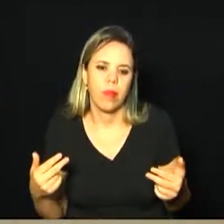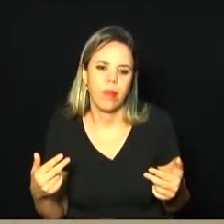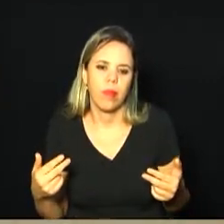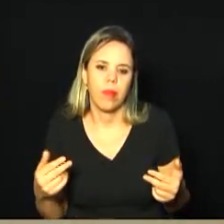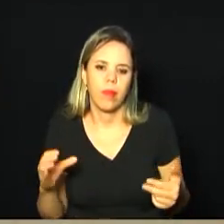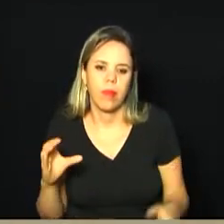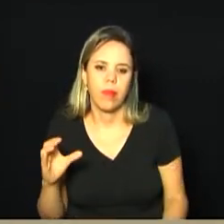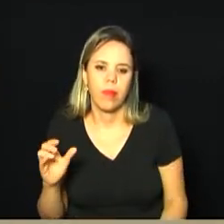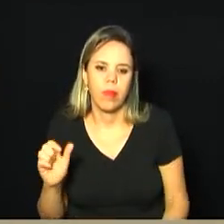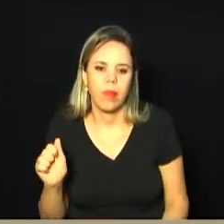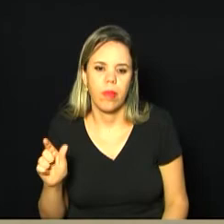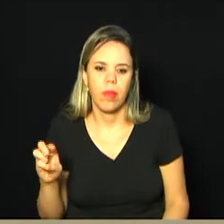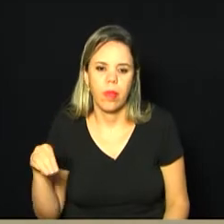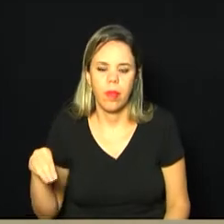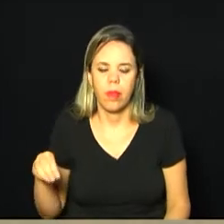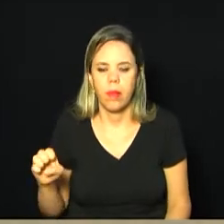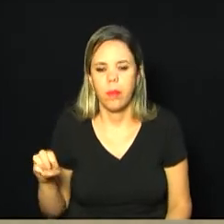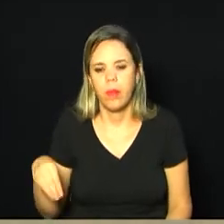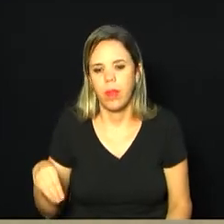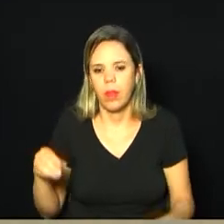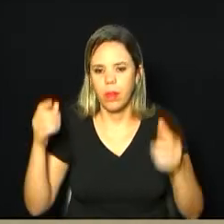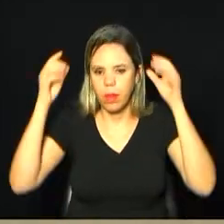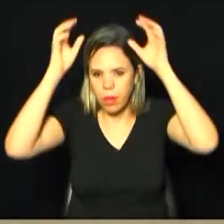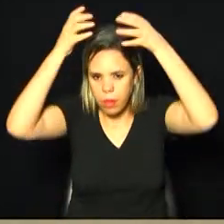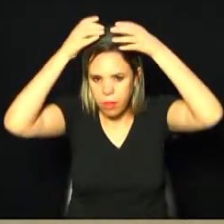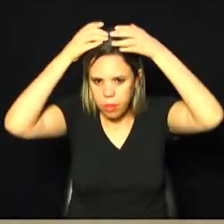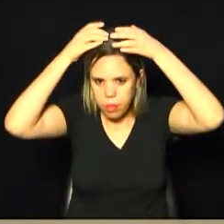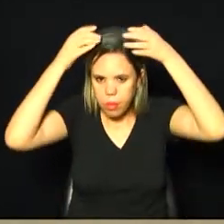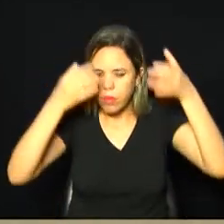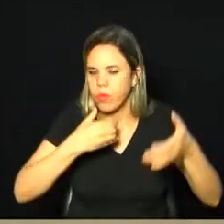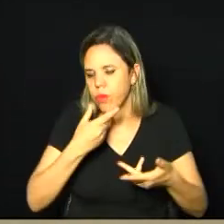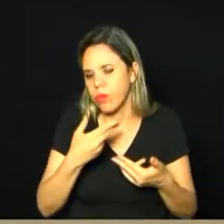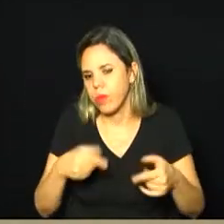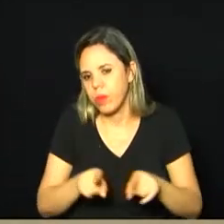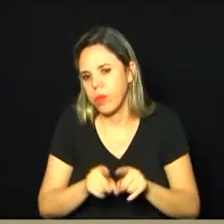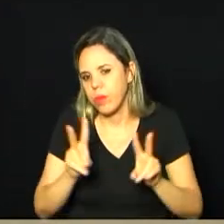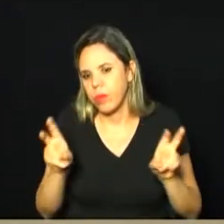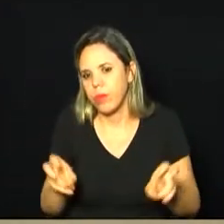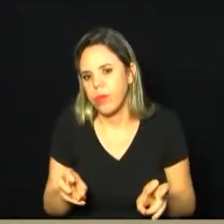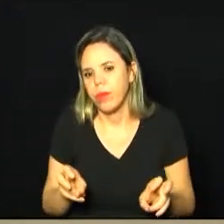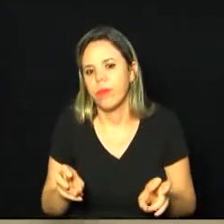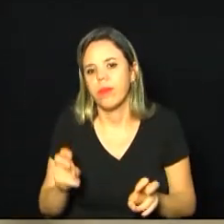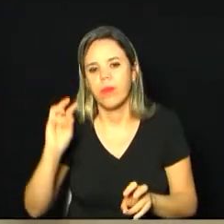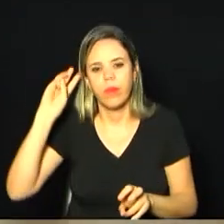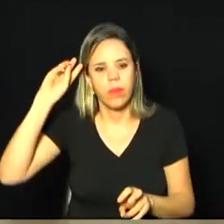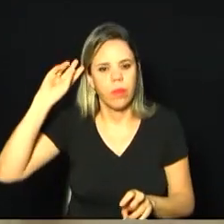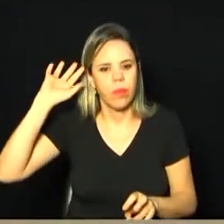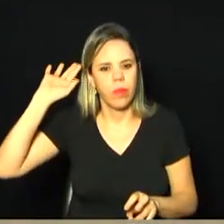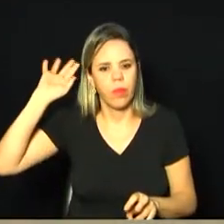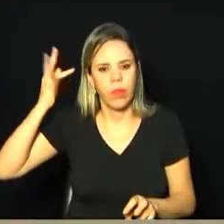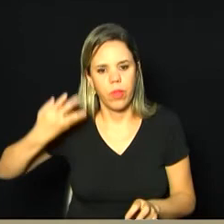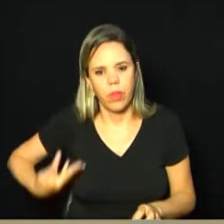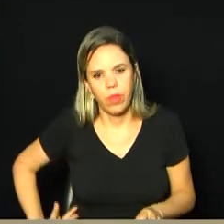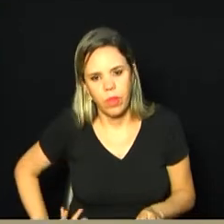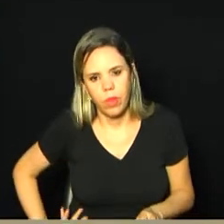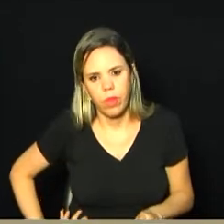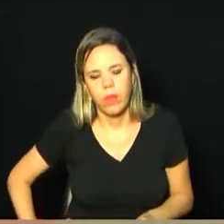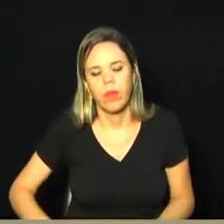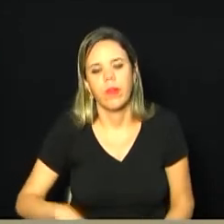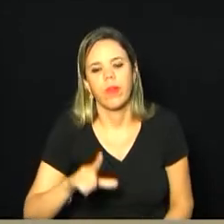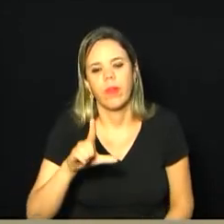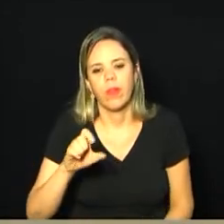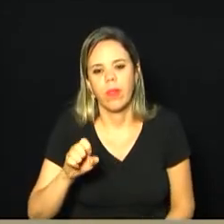carne Miranda e também temas atuais tipo Frozen Let It